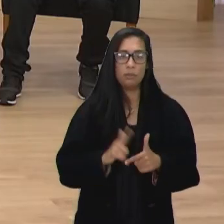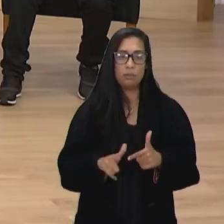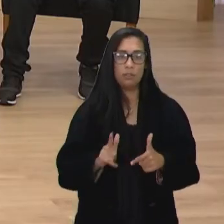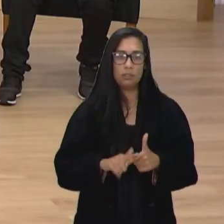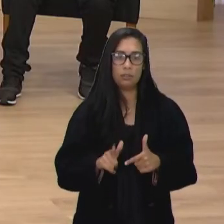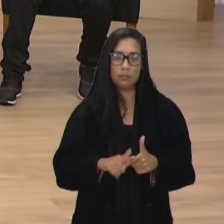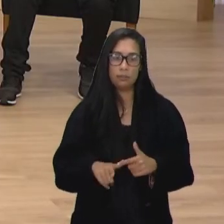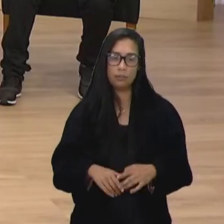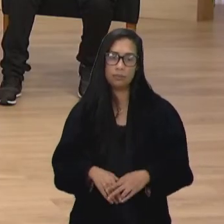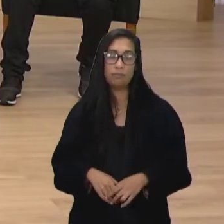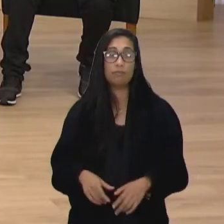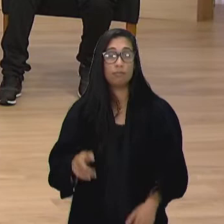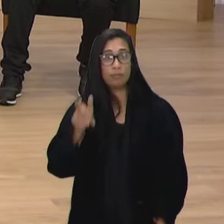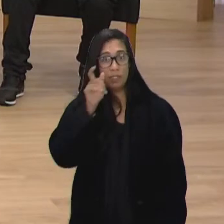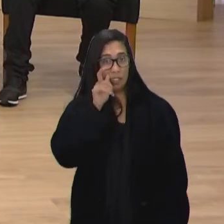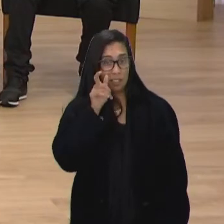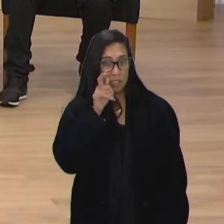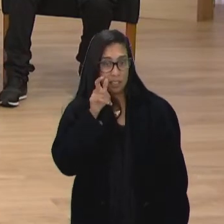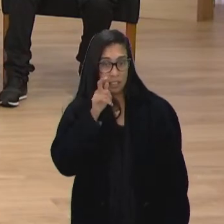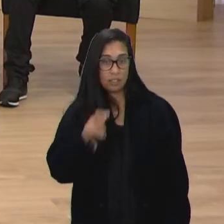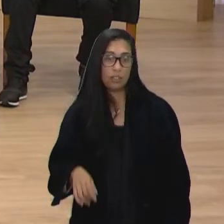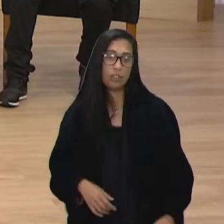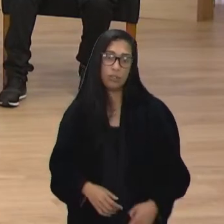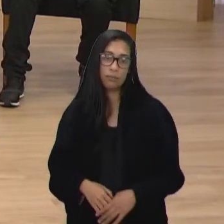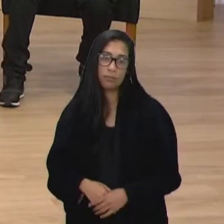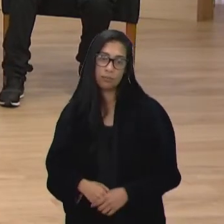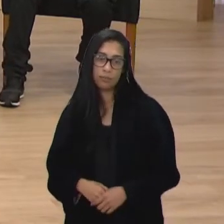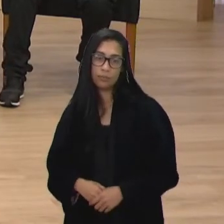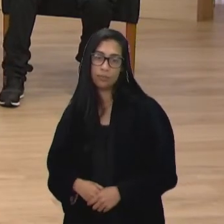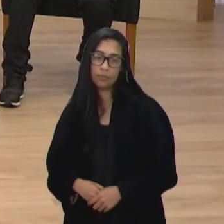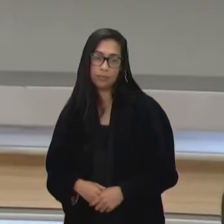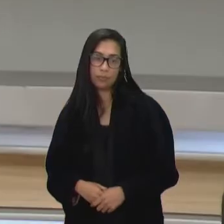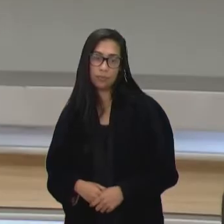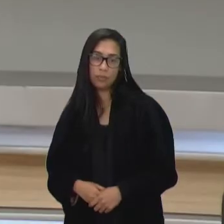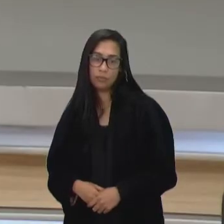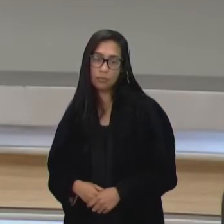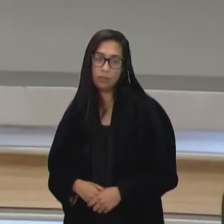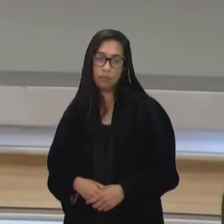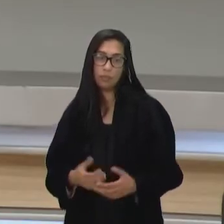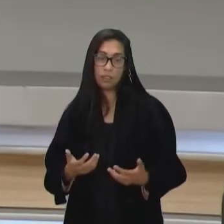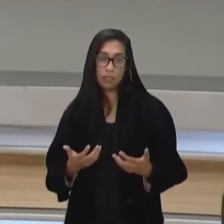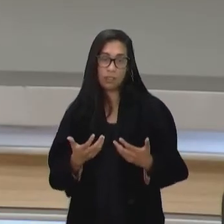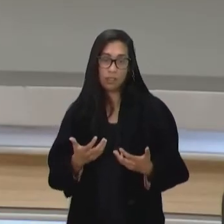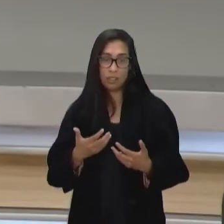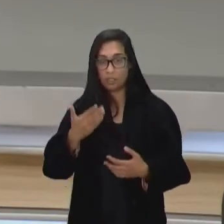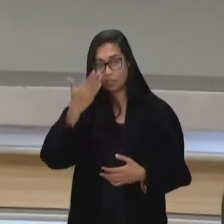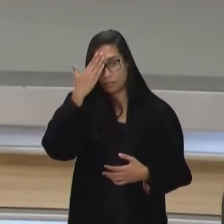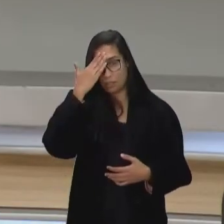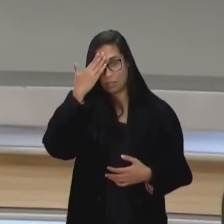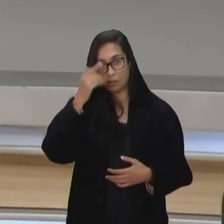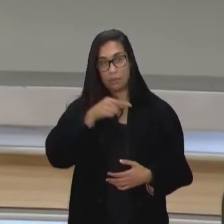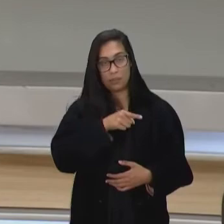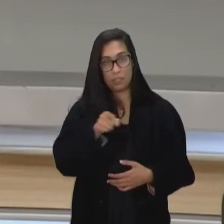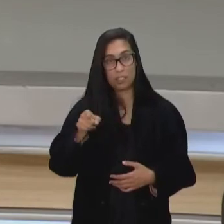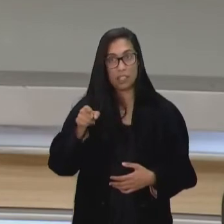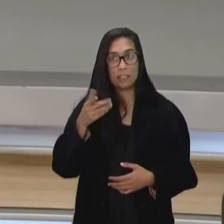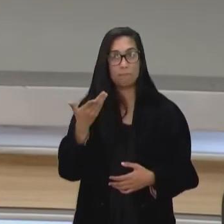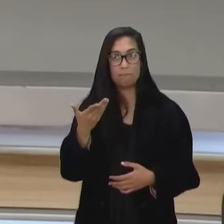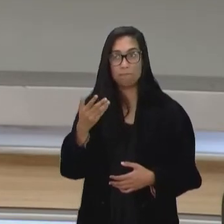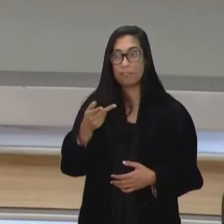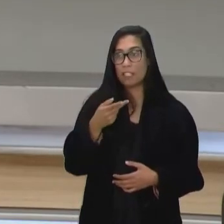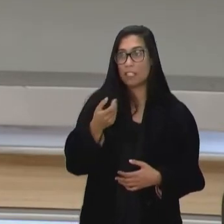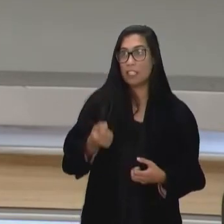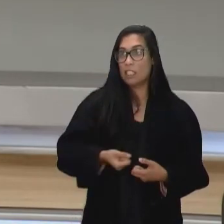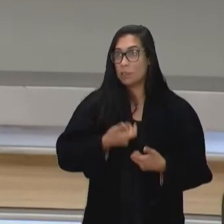Isso é interessante. E agora eu gostaria de saber, porque eu fiquei curioso, a gente falou de livro, a gente falou